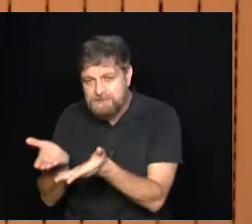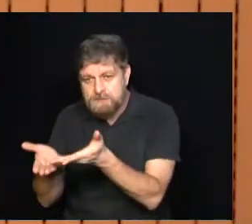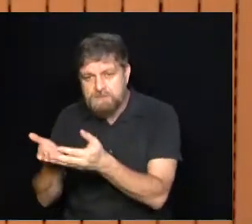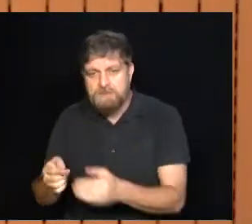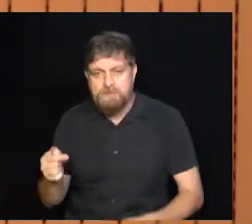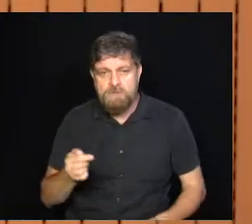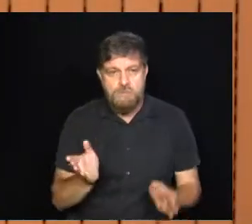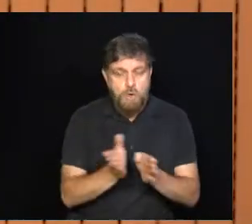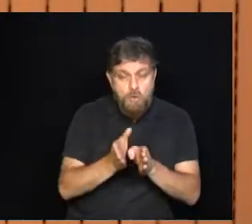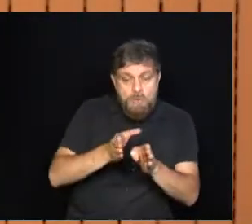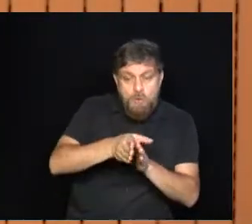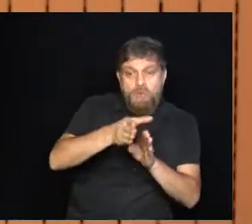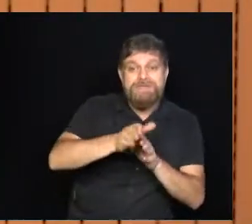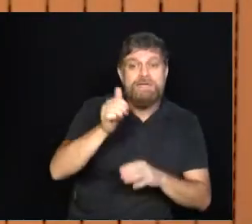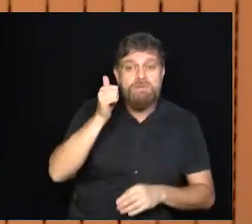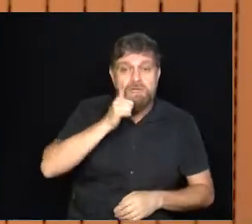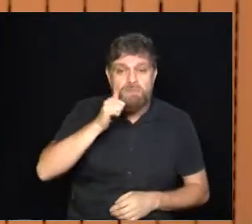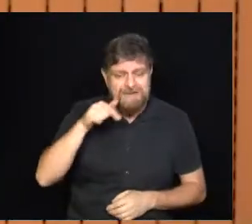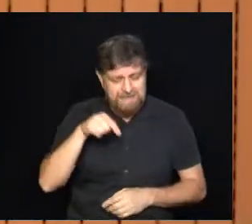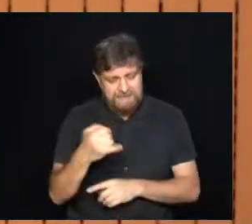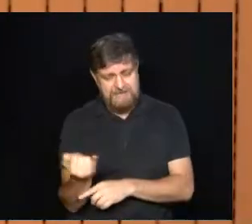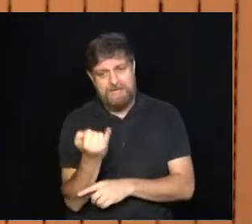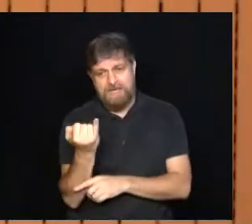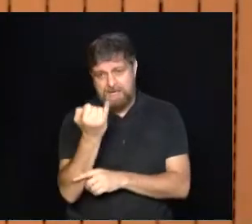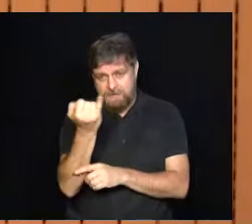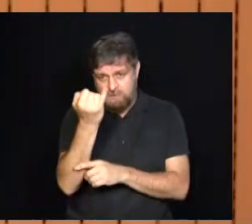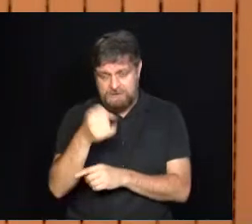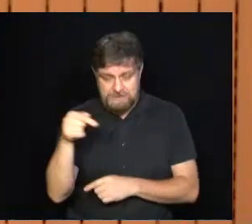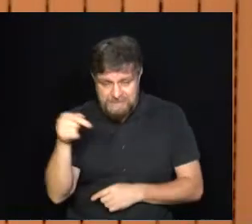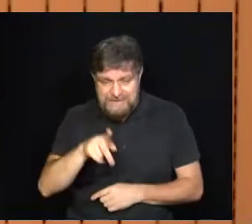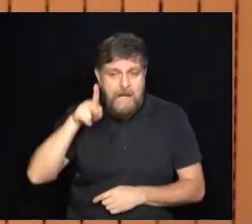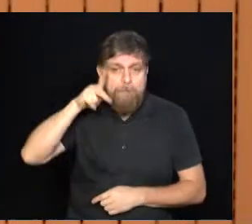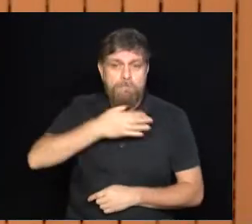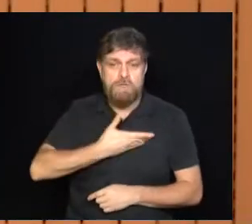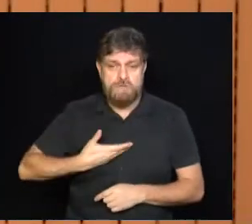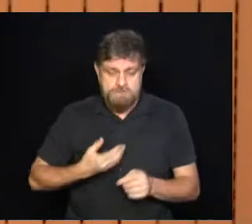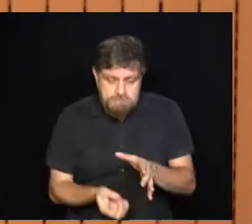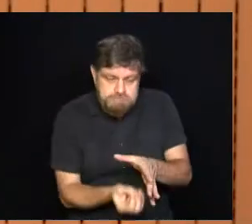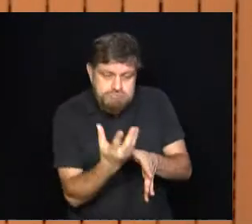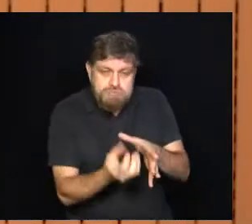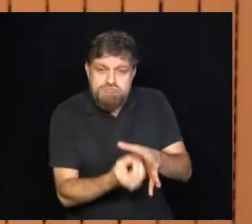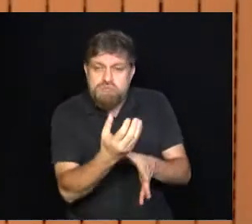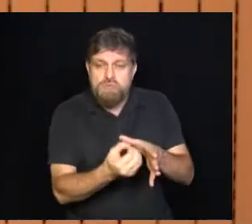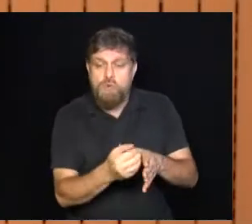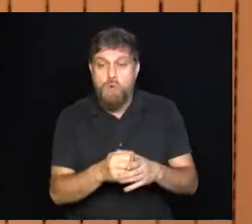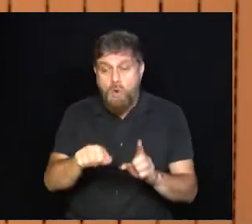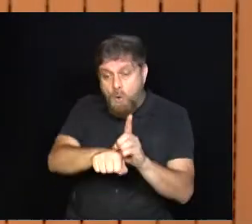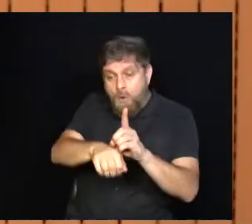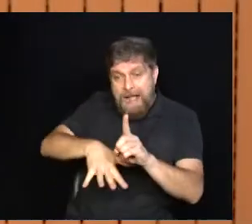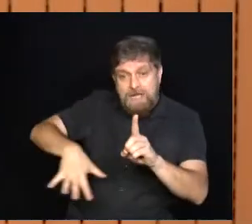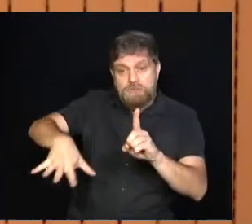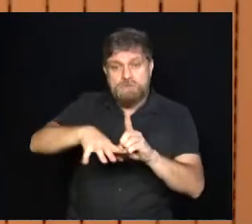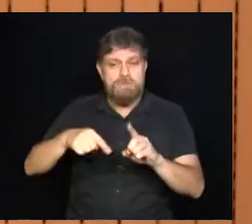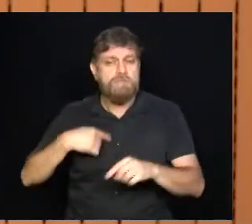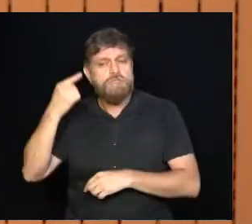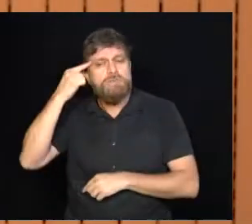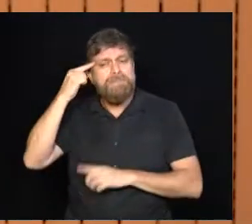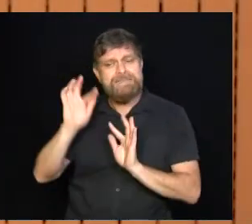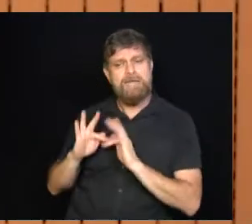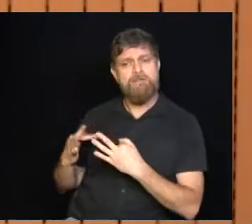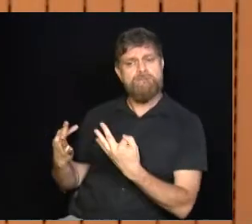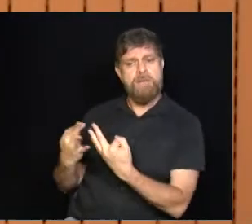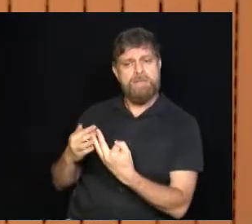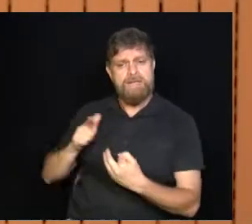do Conselho da Mulher, que é um importante órgão onde as políticas públicas nascem, ou a sociedade, quando a gente fala de família, que faz